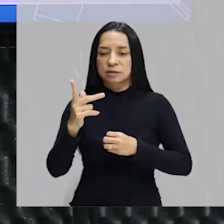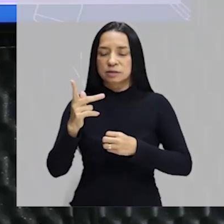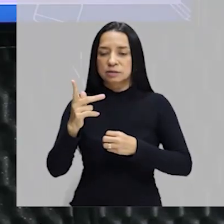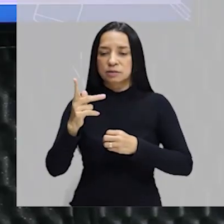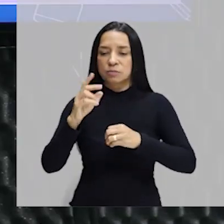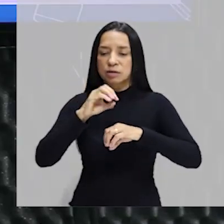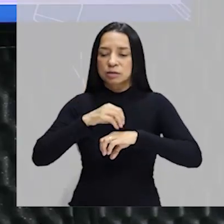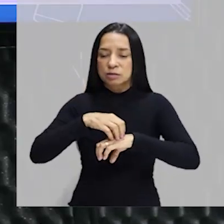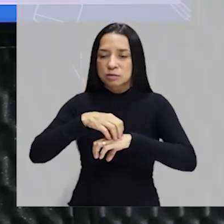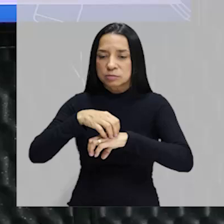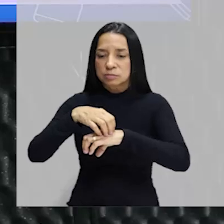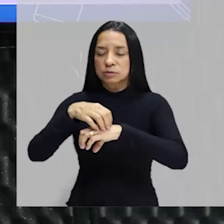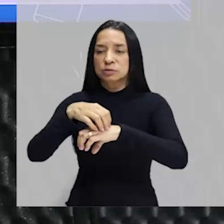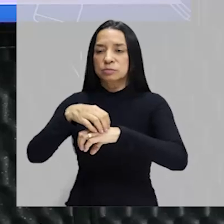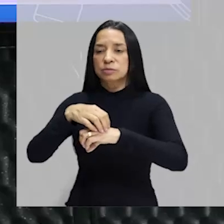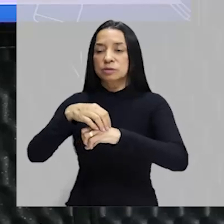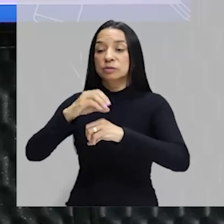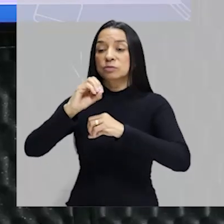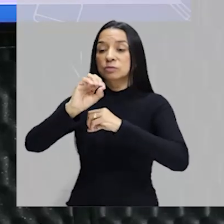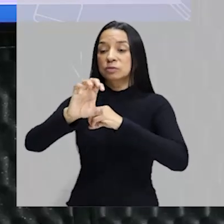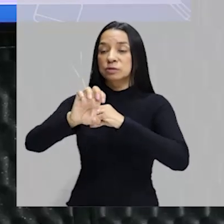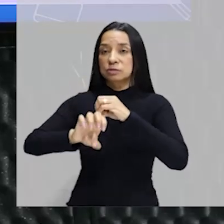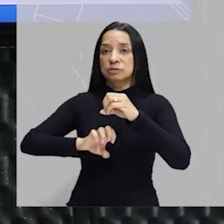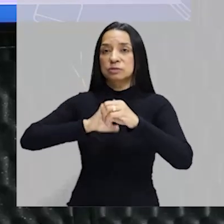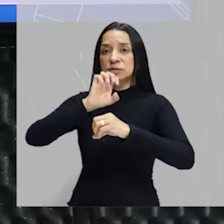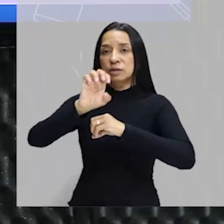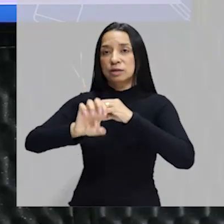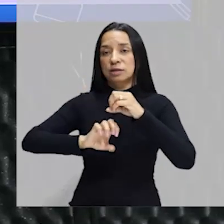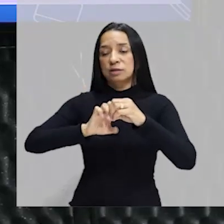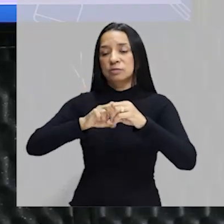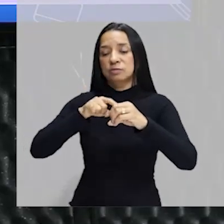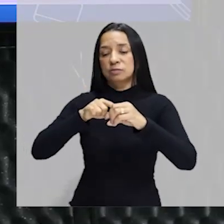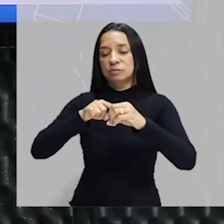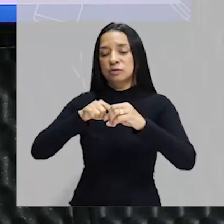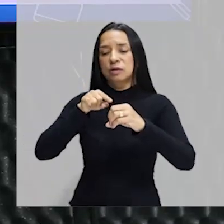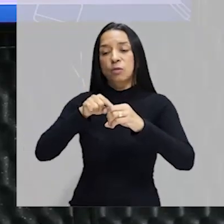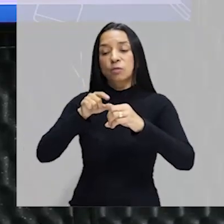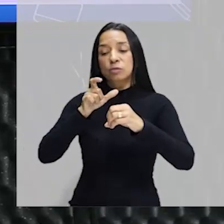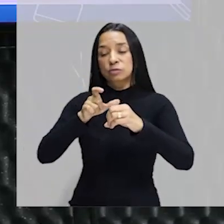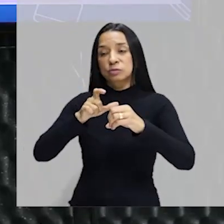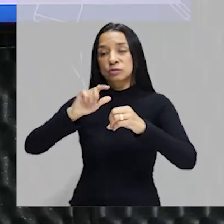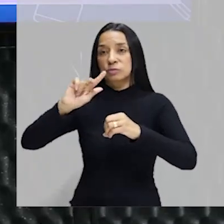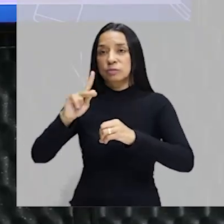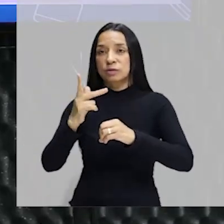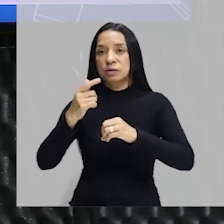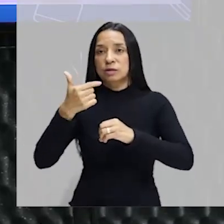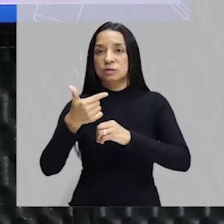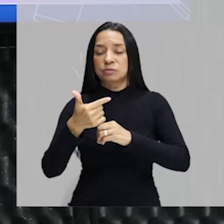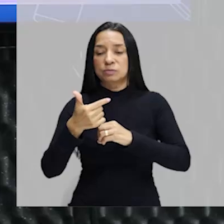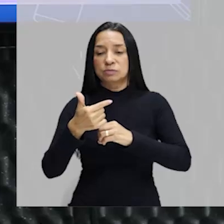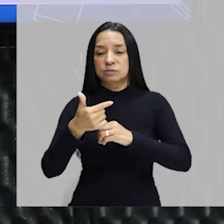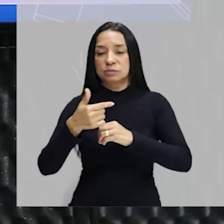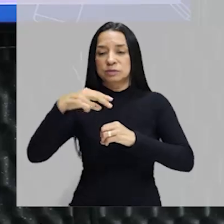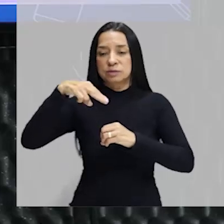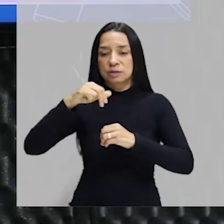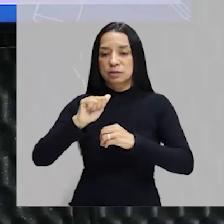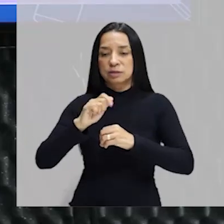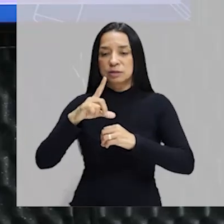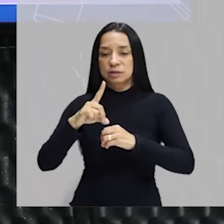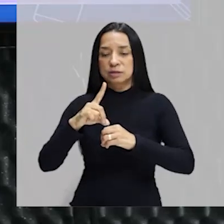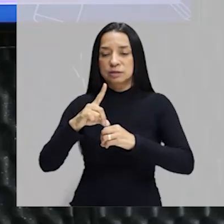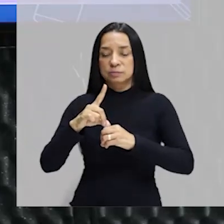alta energia. Esses elétrons estão localizados no hidrogênio. Veja que eu tenho o NAD,